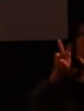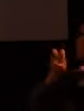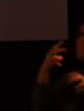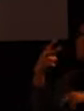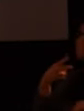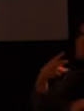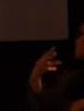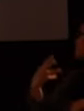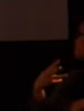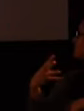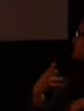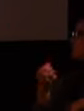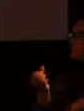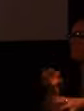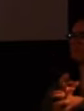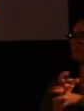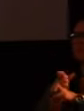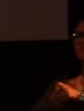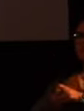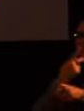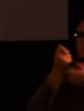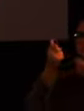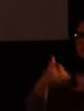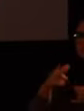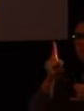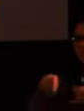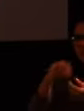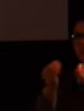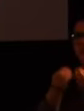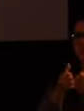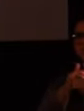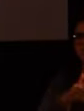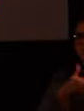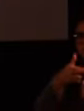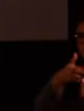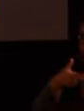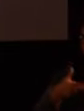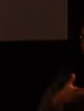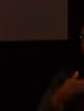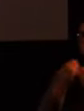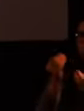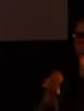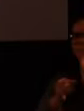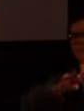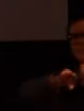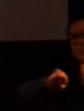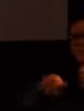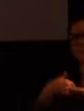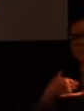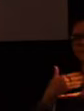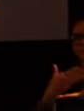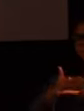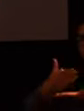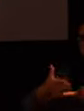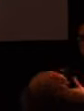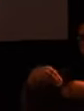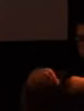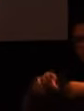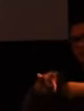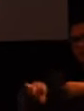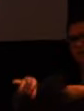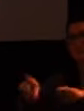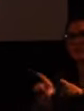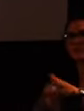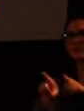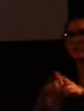6, que são os quadros que vão remeter a esse regramento sobre parâmetros e modalidades de parcelamento, dimensão mínima